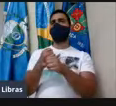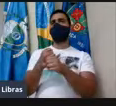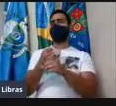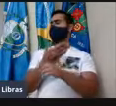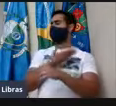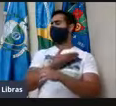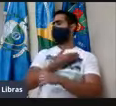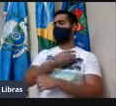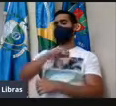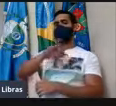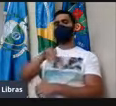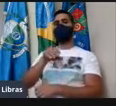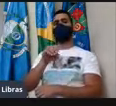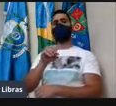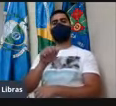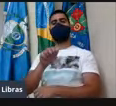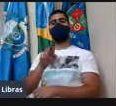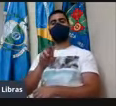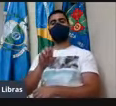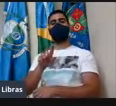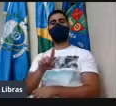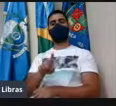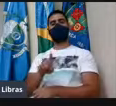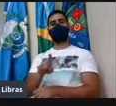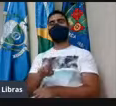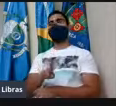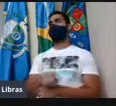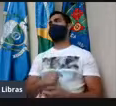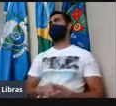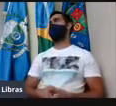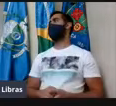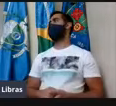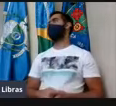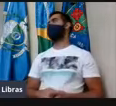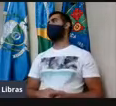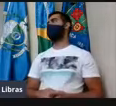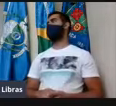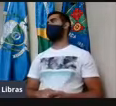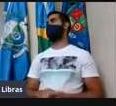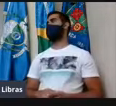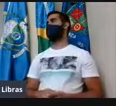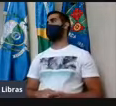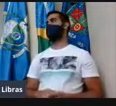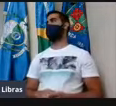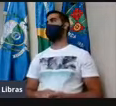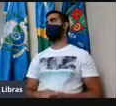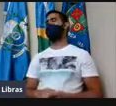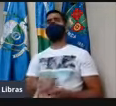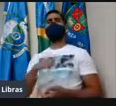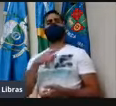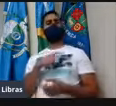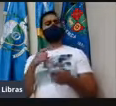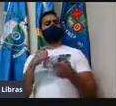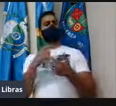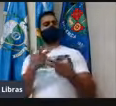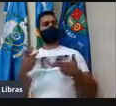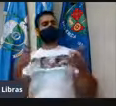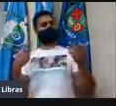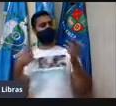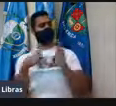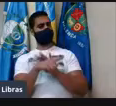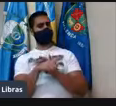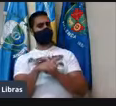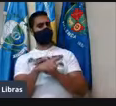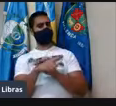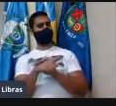Juarez, muito boa noite. Boa noite. Meu amigo, eu queria te fazer algumas perguntas assim,